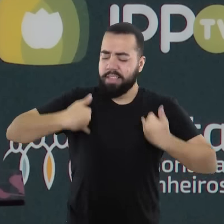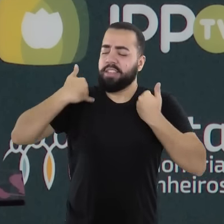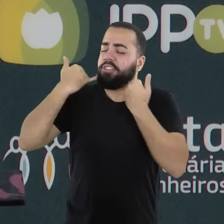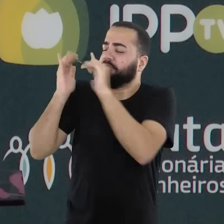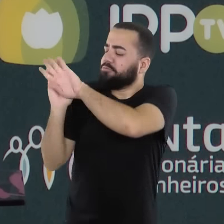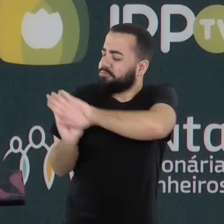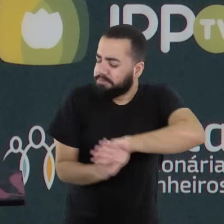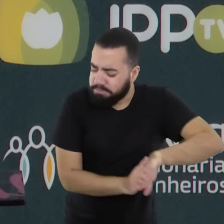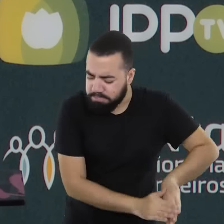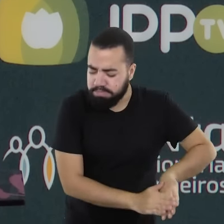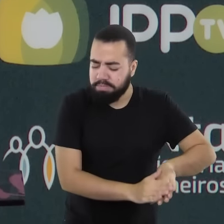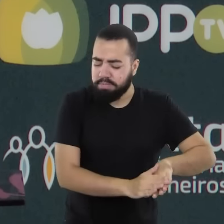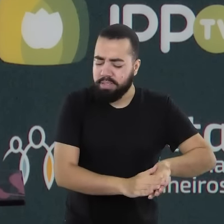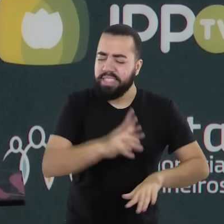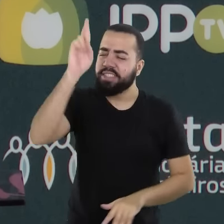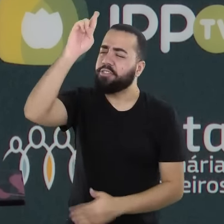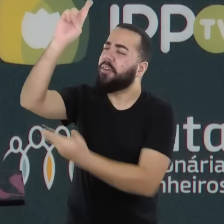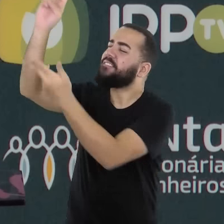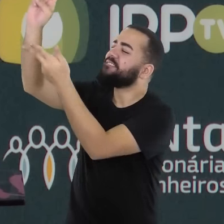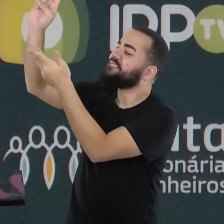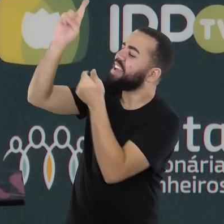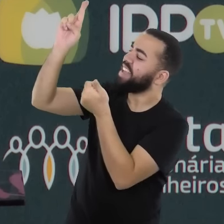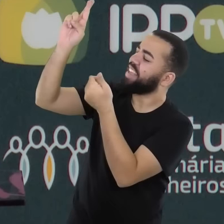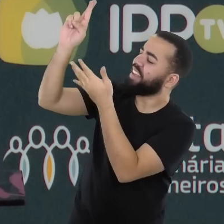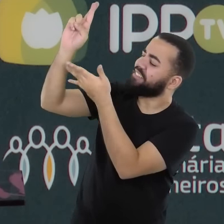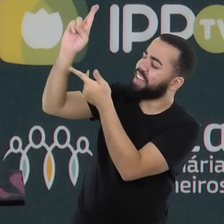espiritual. Venha, Senhor.